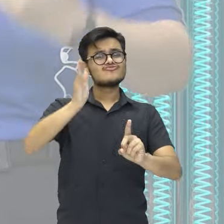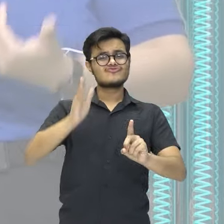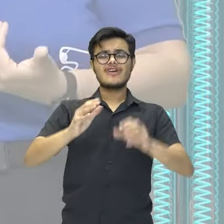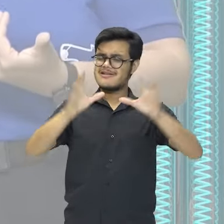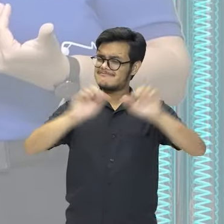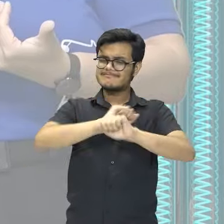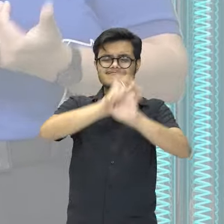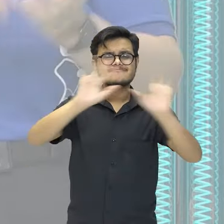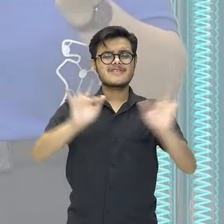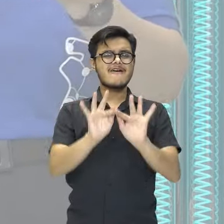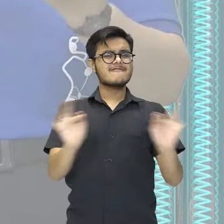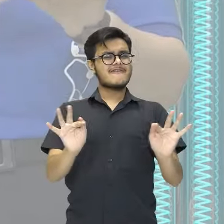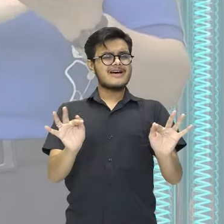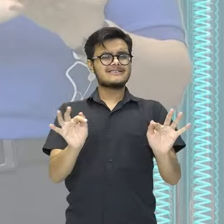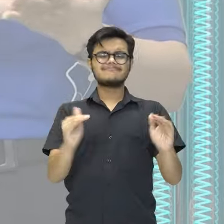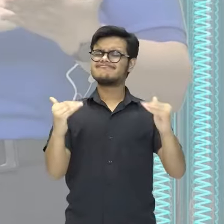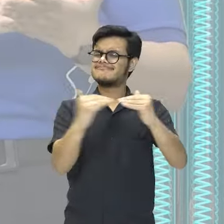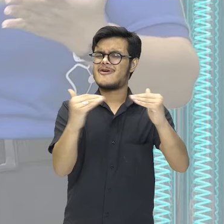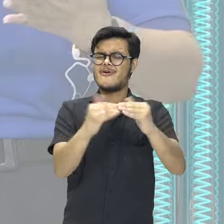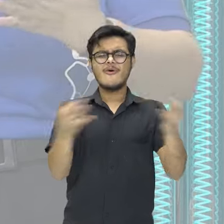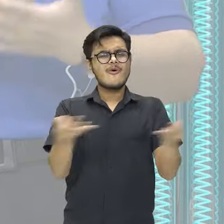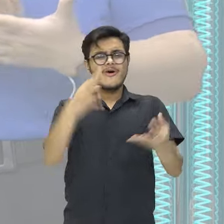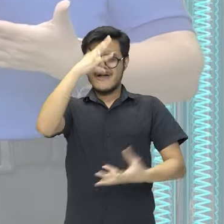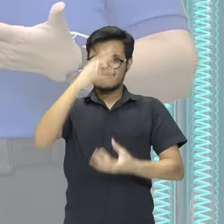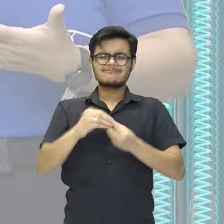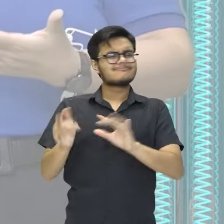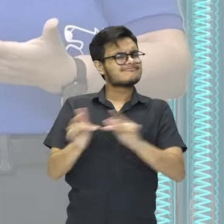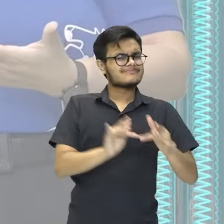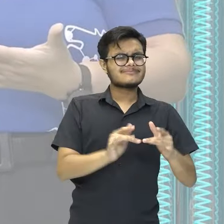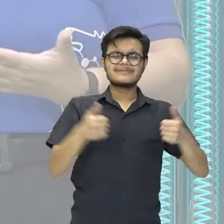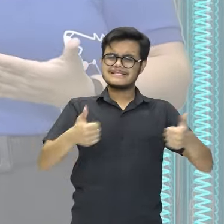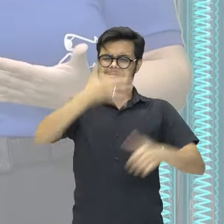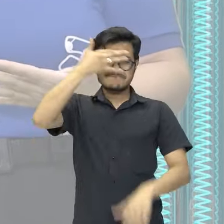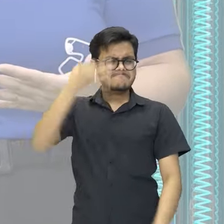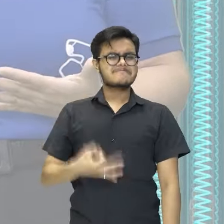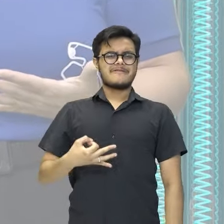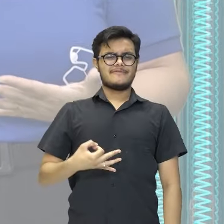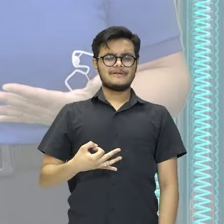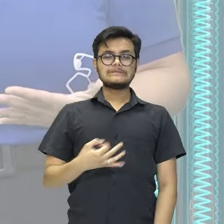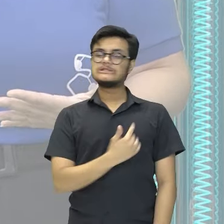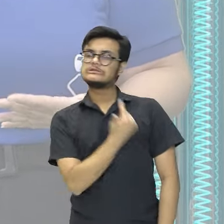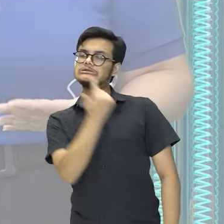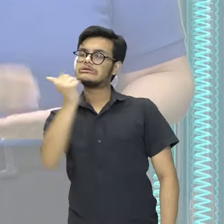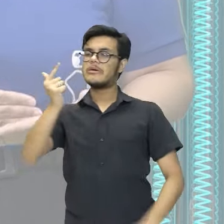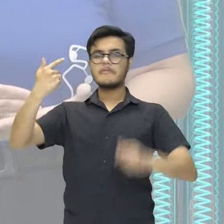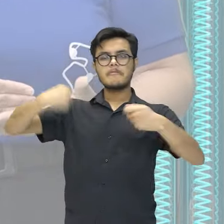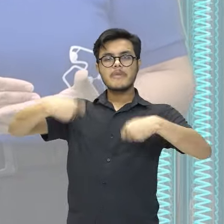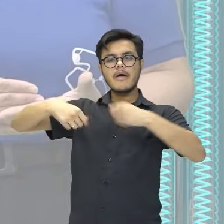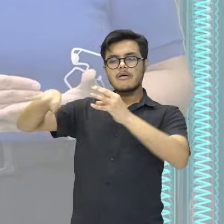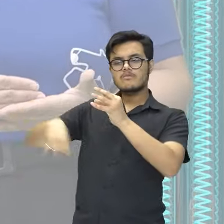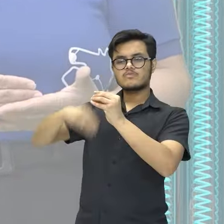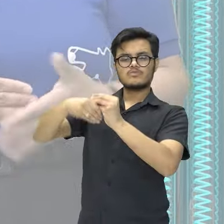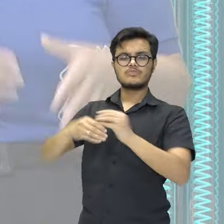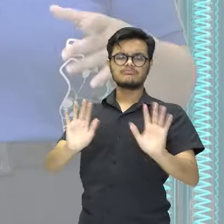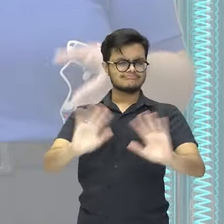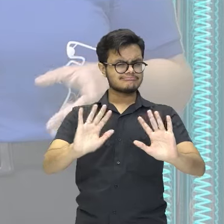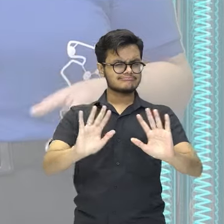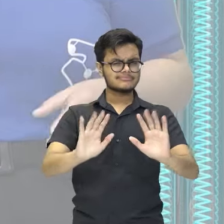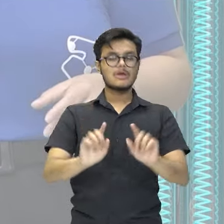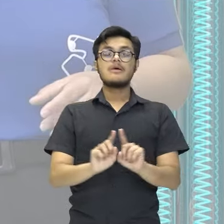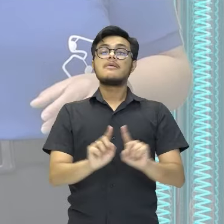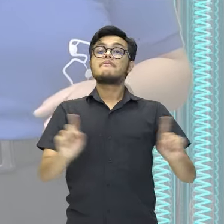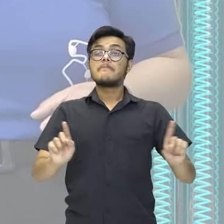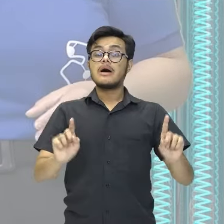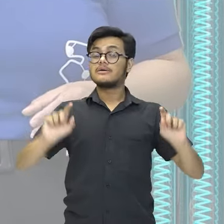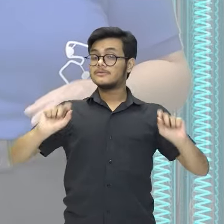tem a sua mensagem completa o seu sentido não transita para outro elemento para outro termo da oração